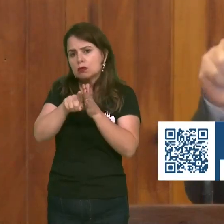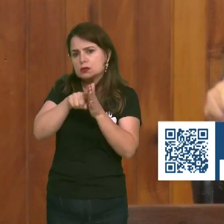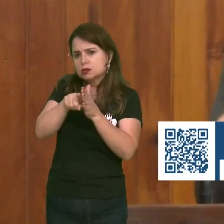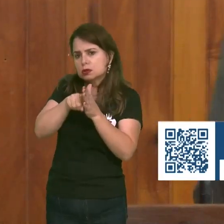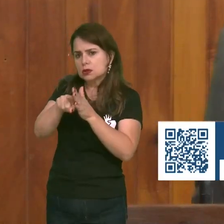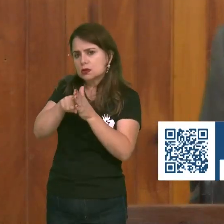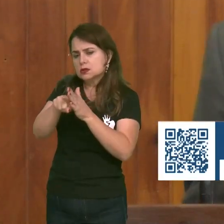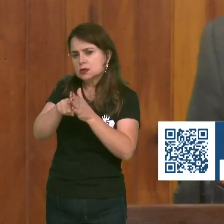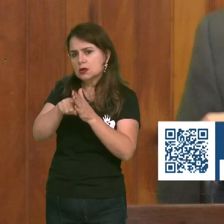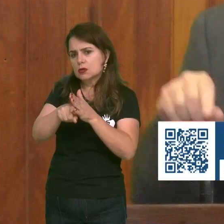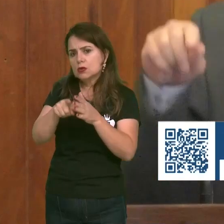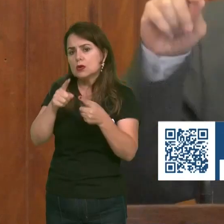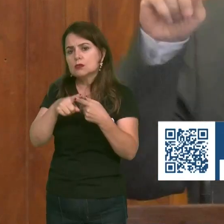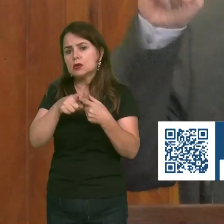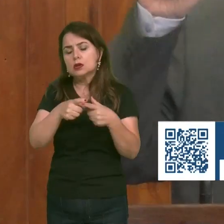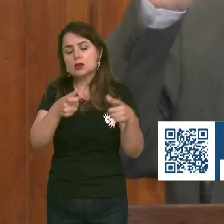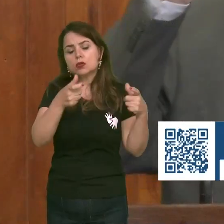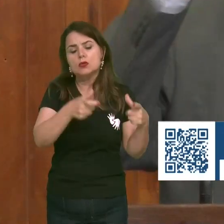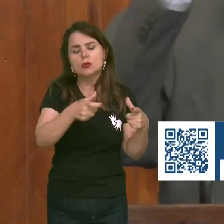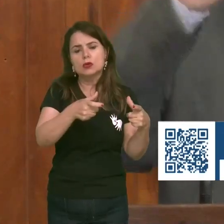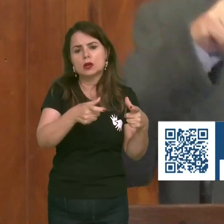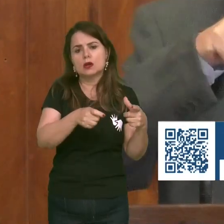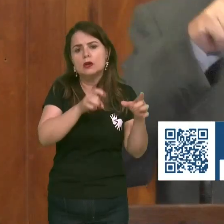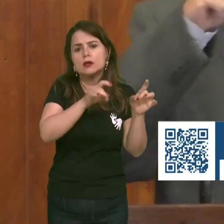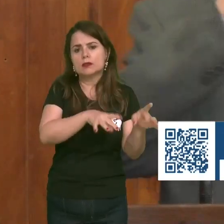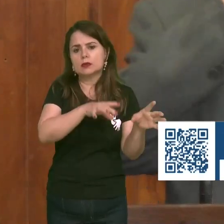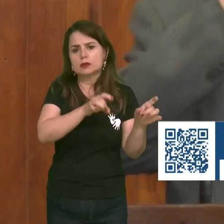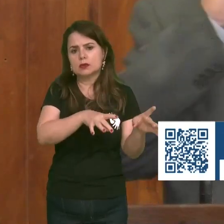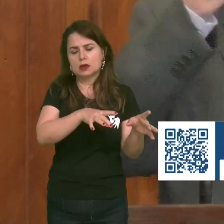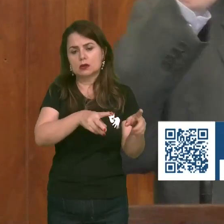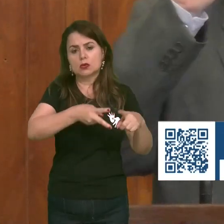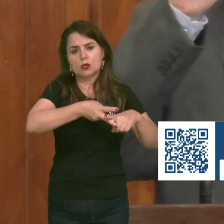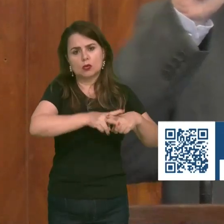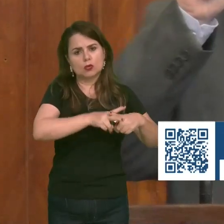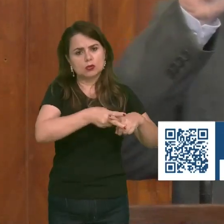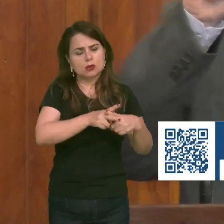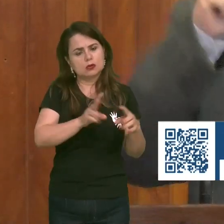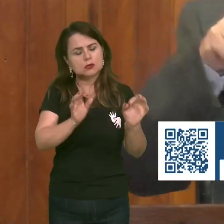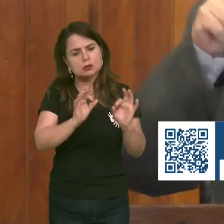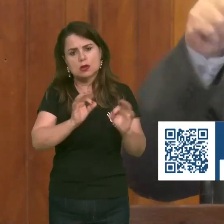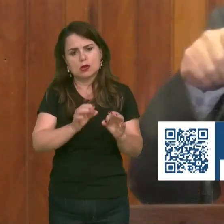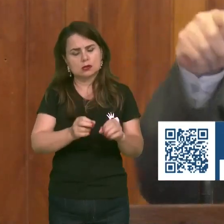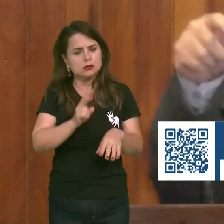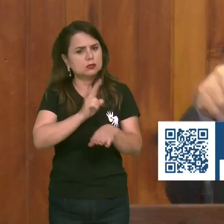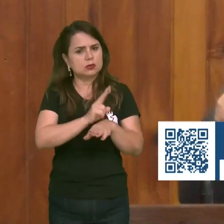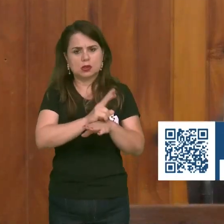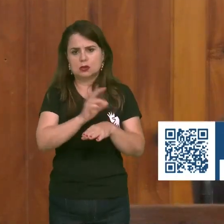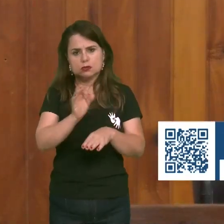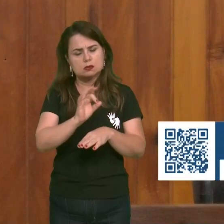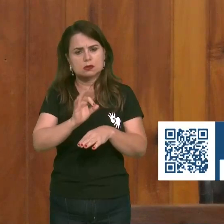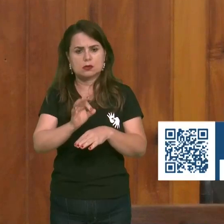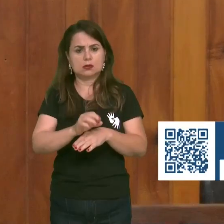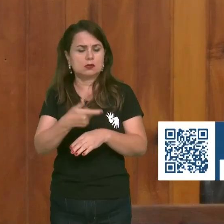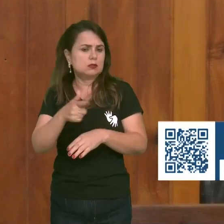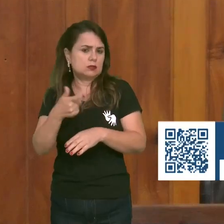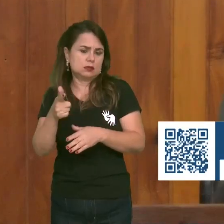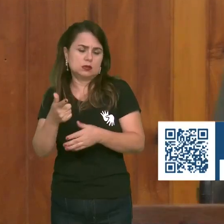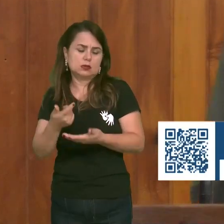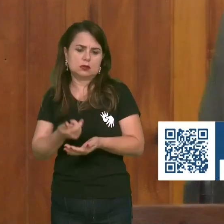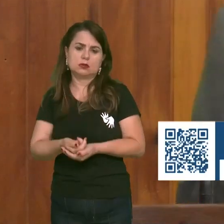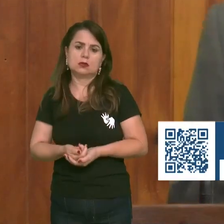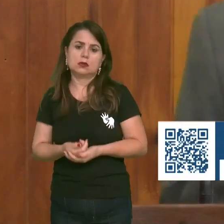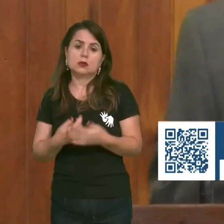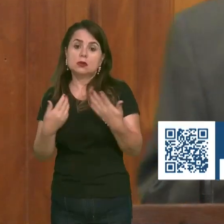do espaço cultural quanto a sua manutenção e Conservação do referido bem